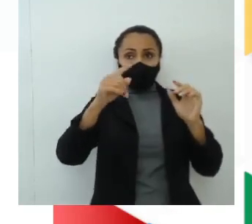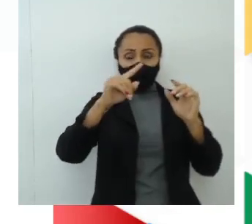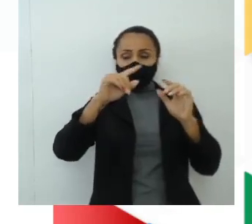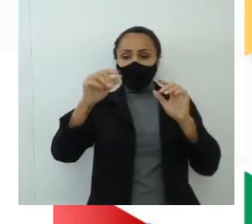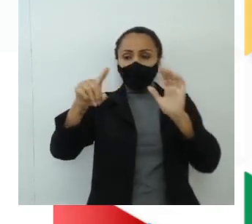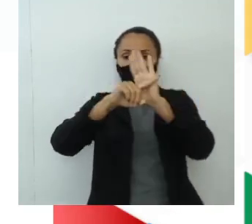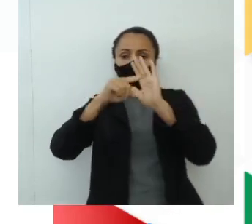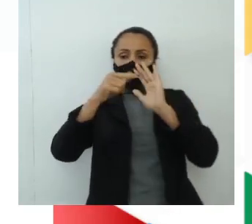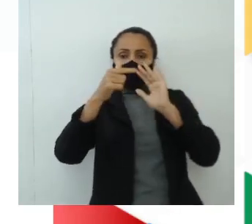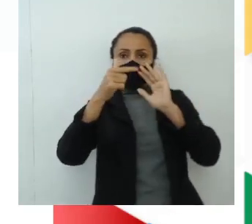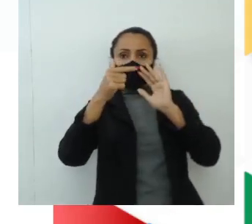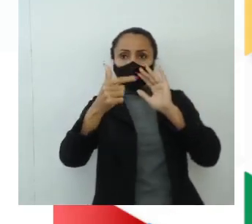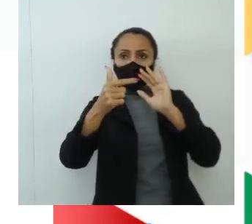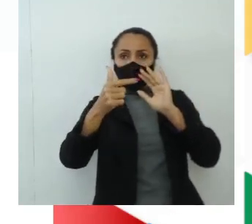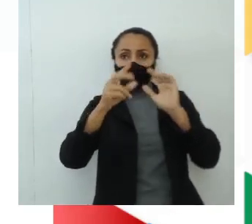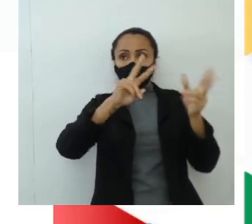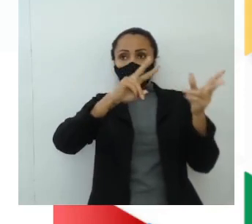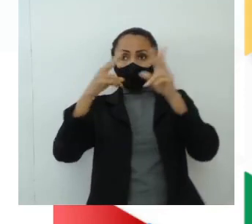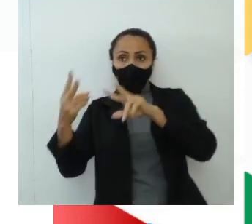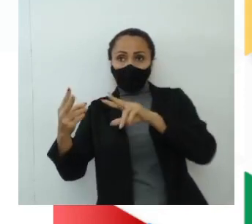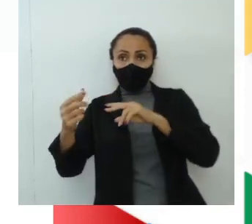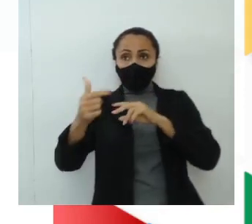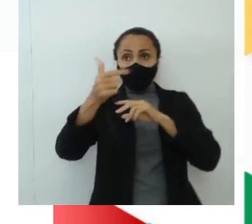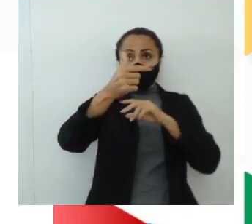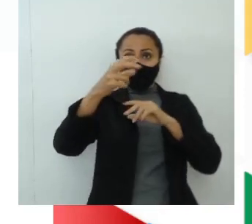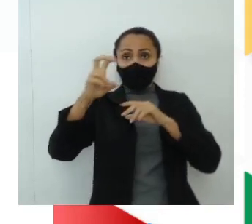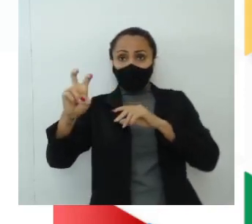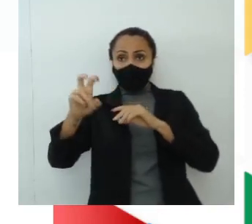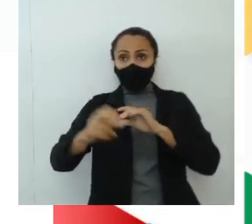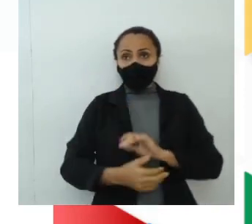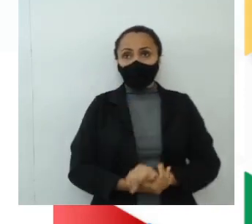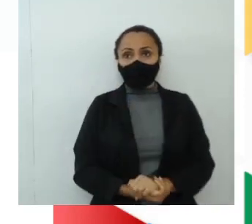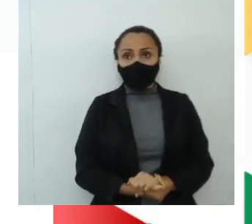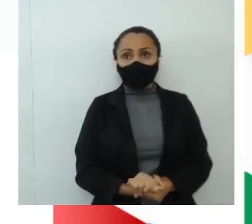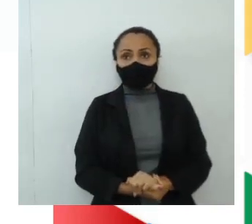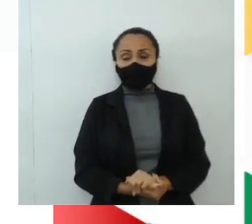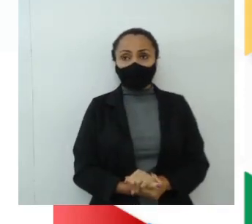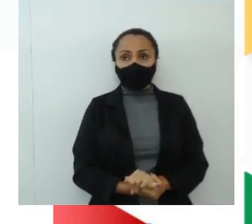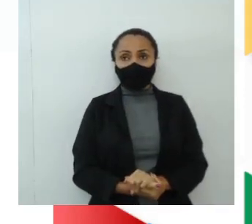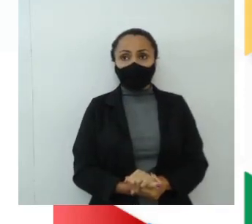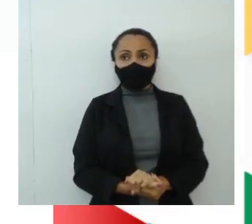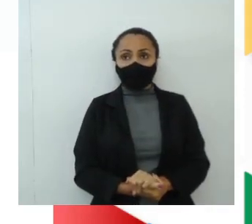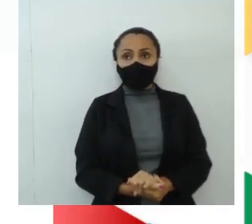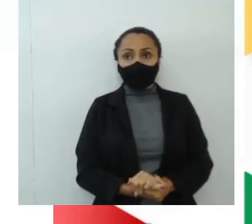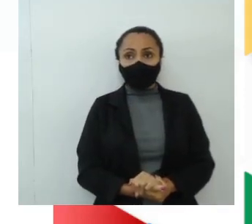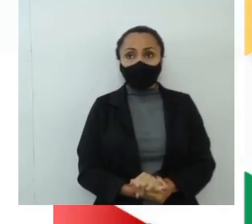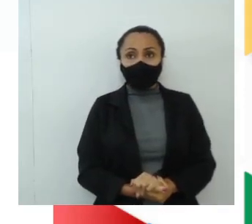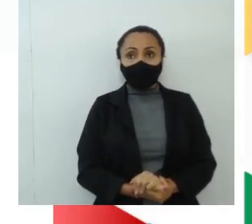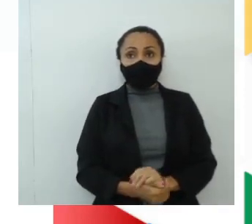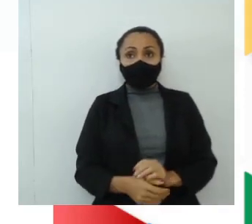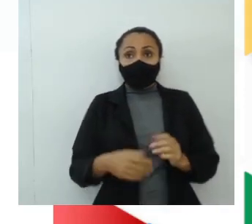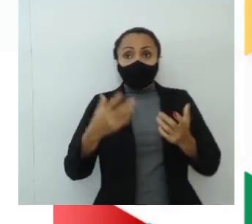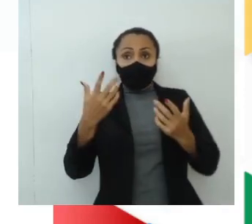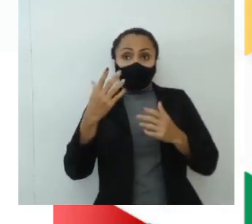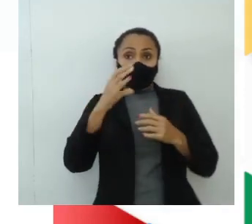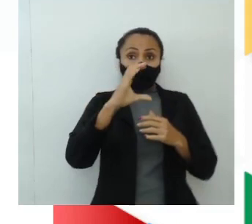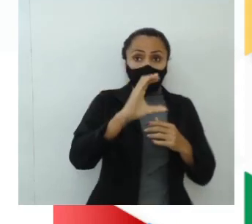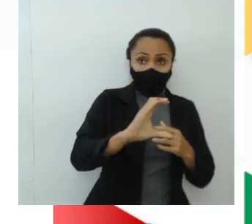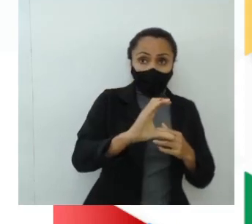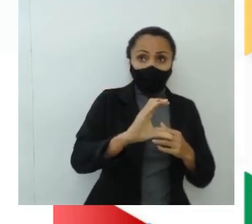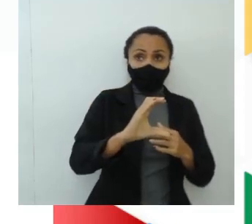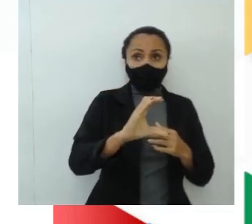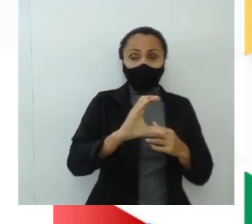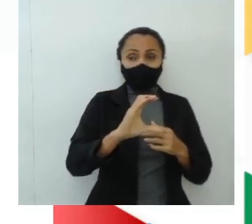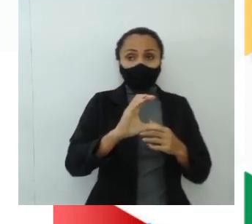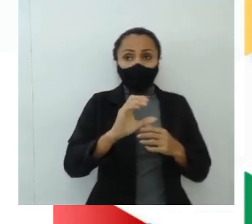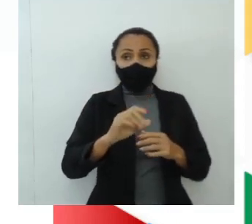5, inverteu, né? Quem é 2 e 5? Quem é 2 e 5? Era o C, só que é menos 2 e